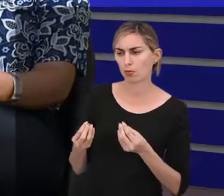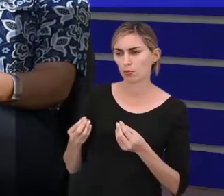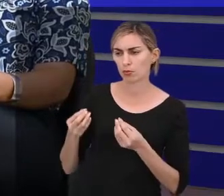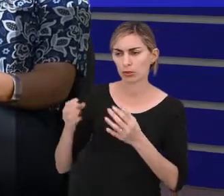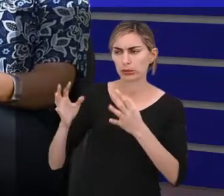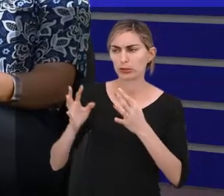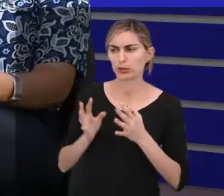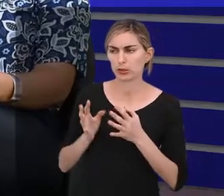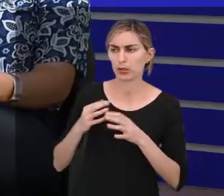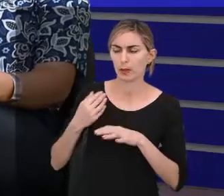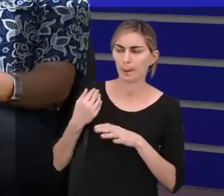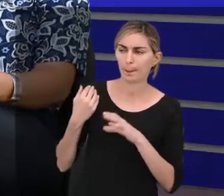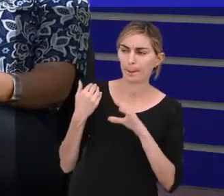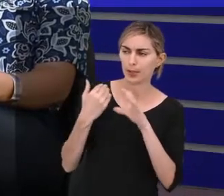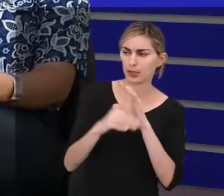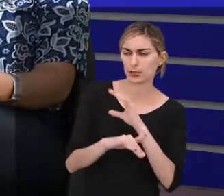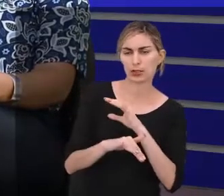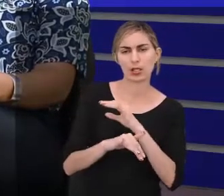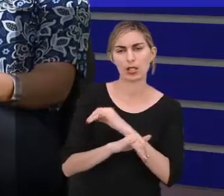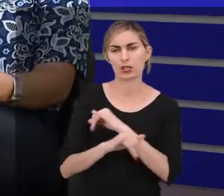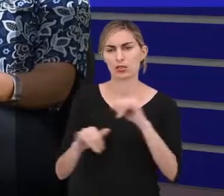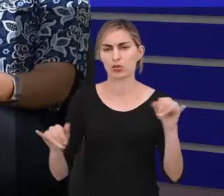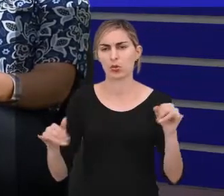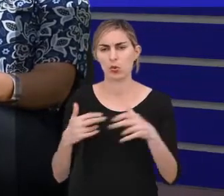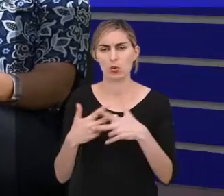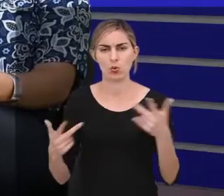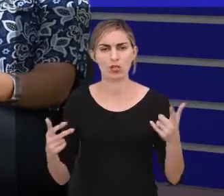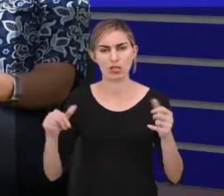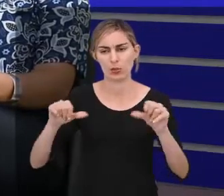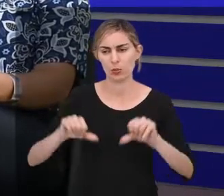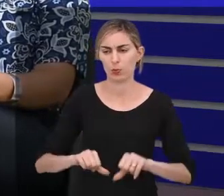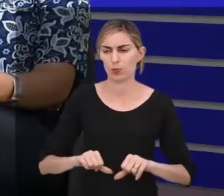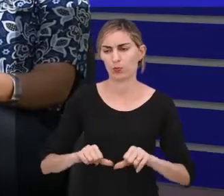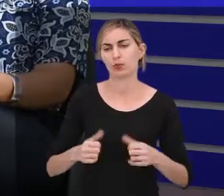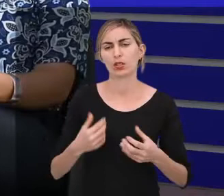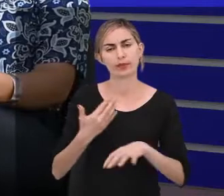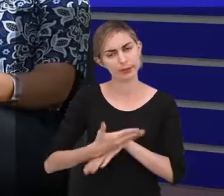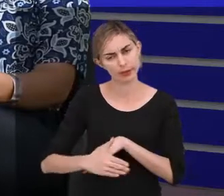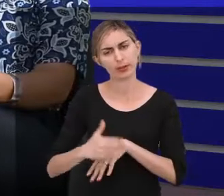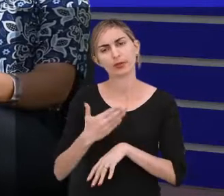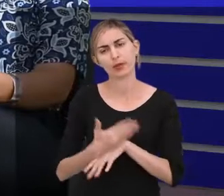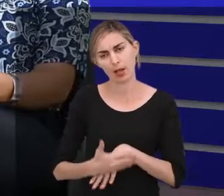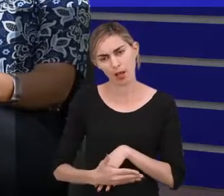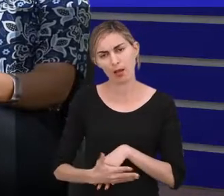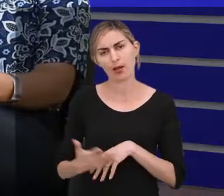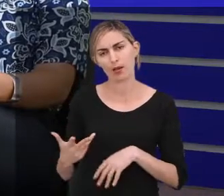como você vai passar para o outro uma notícia desagradável. É uma forma da gente treinar